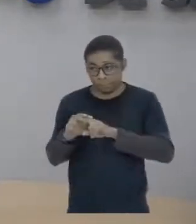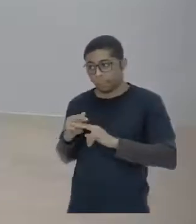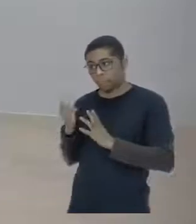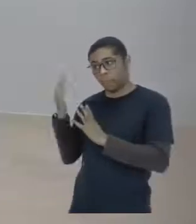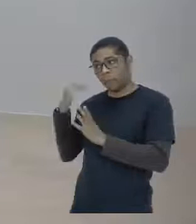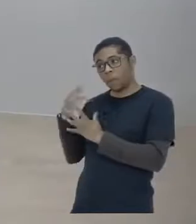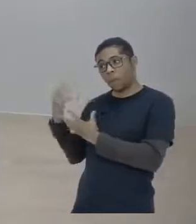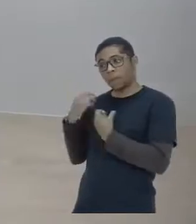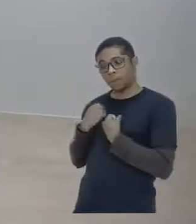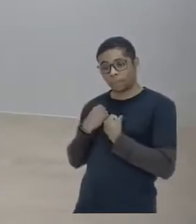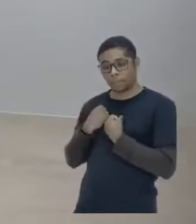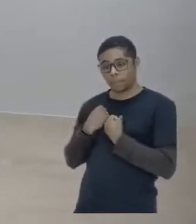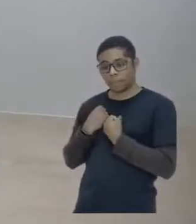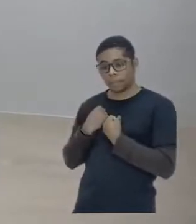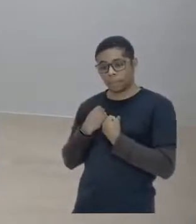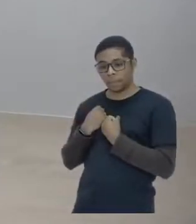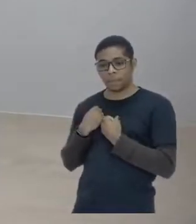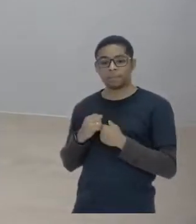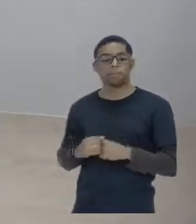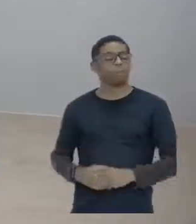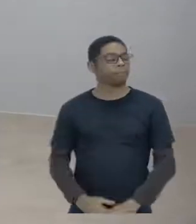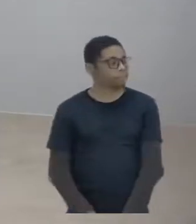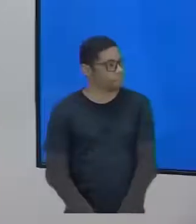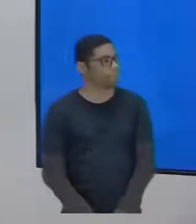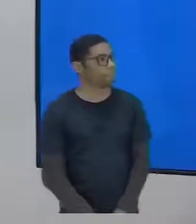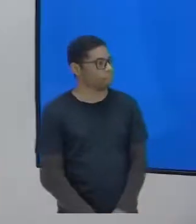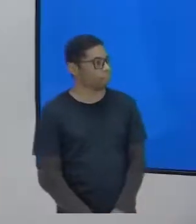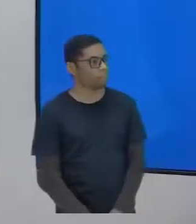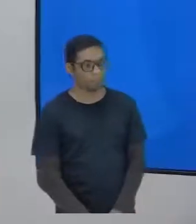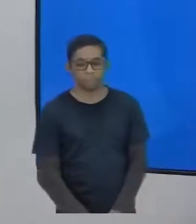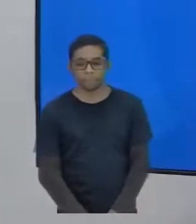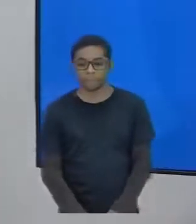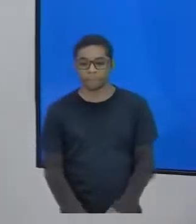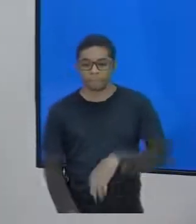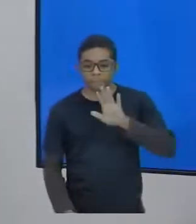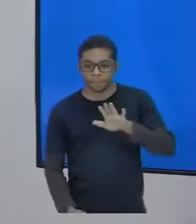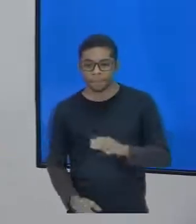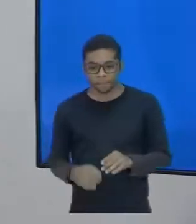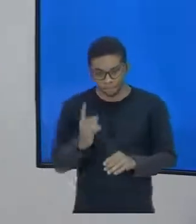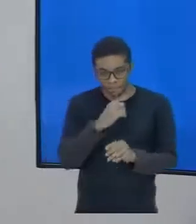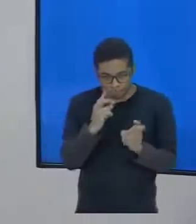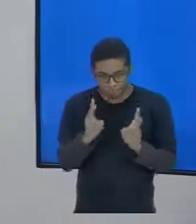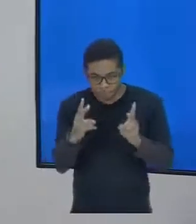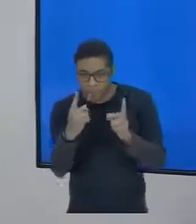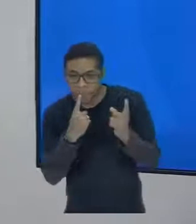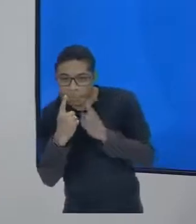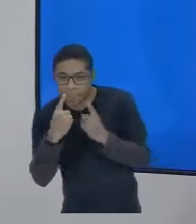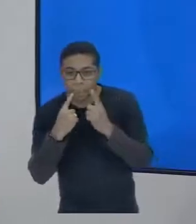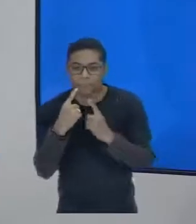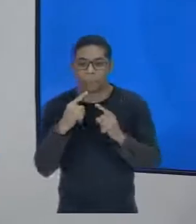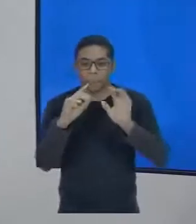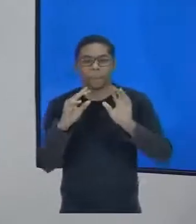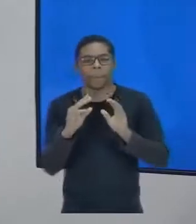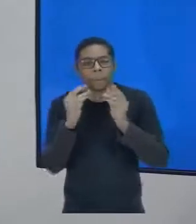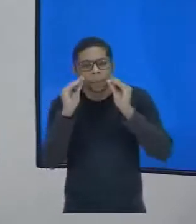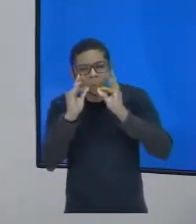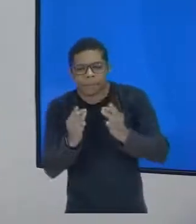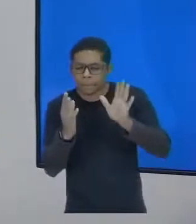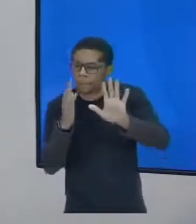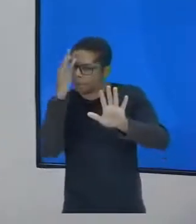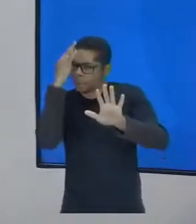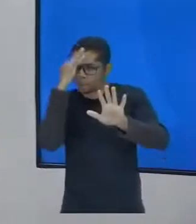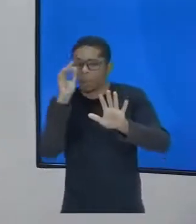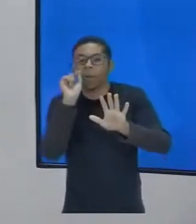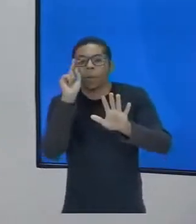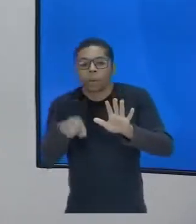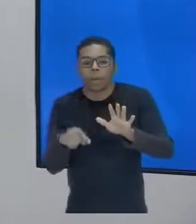Mauro? Foi o que eu recebi aqui. Então, gente, olha só, para a gente continuar a nossa conversa de maneira muito simples, vamos pensar o que